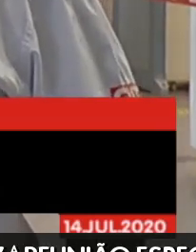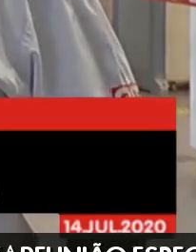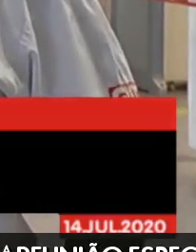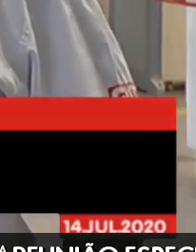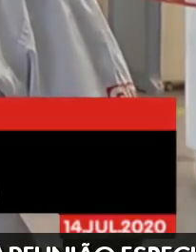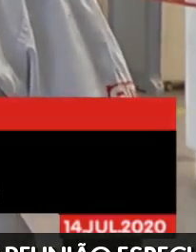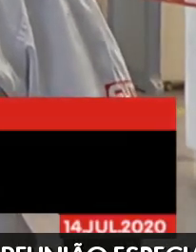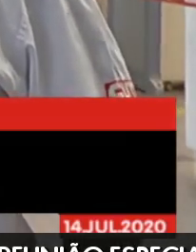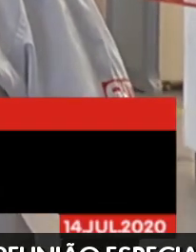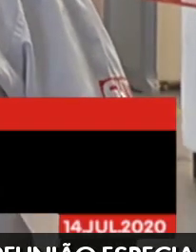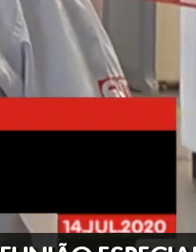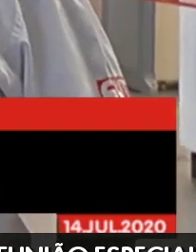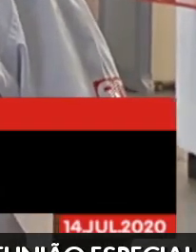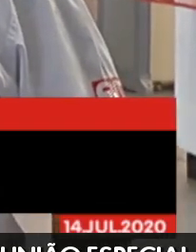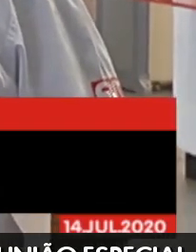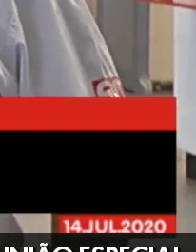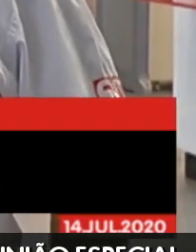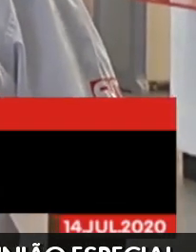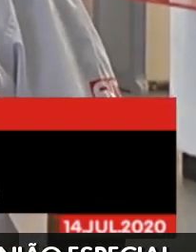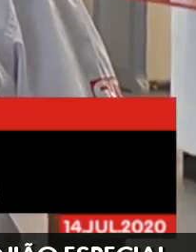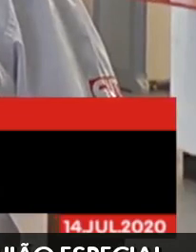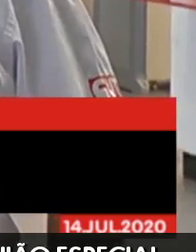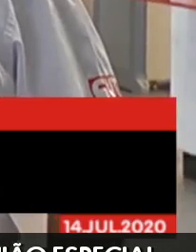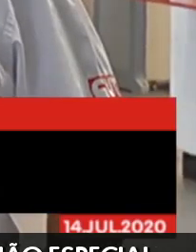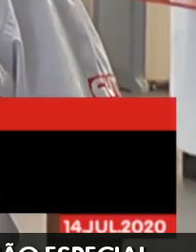vida do servidor. Então nós ficamos aqui